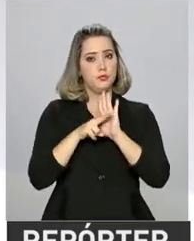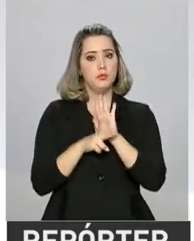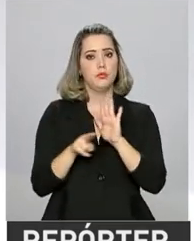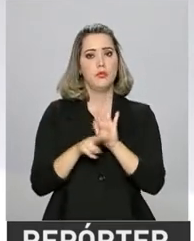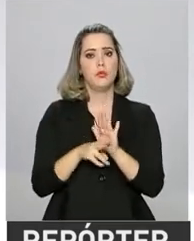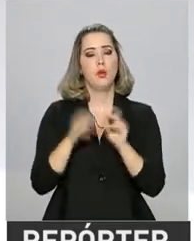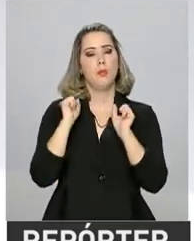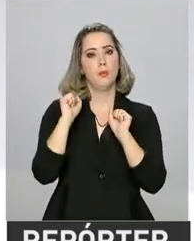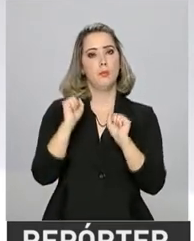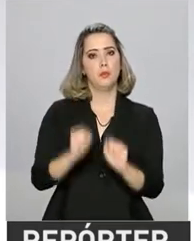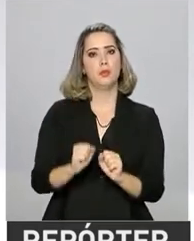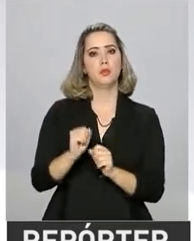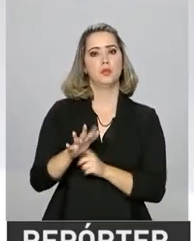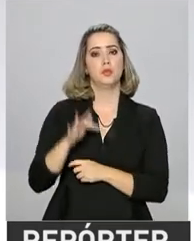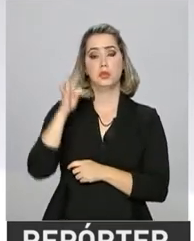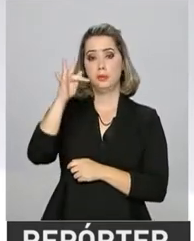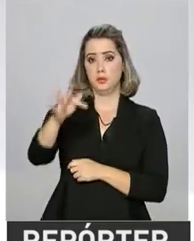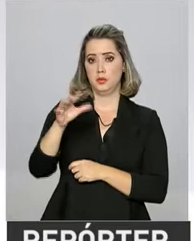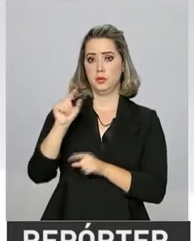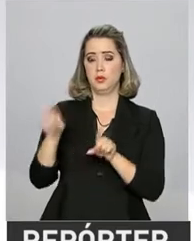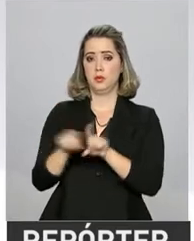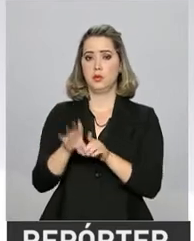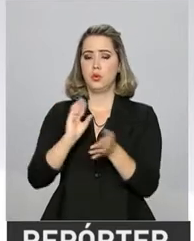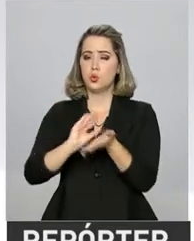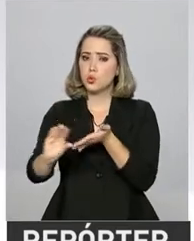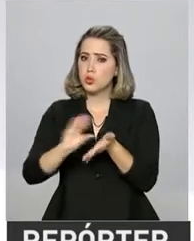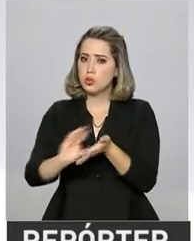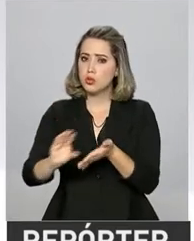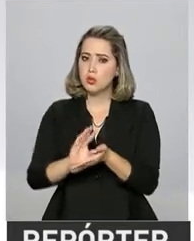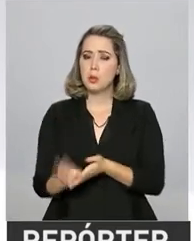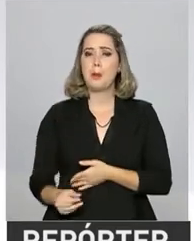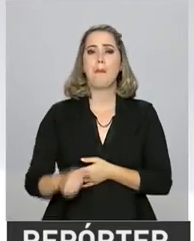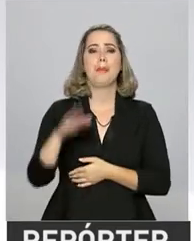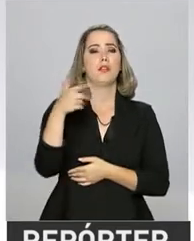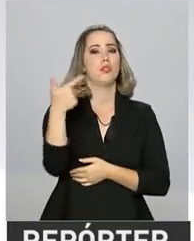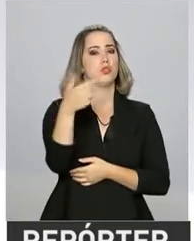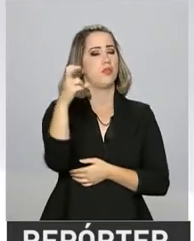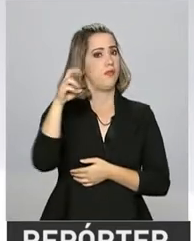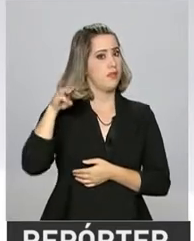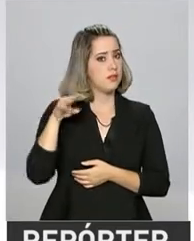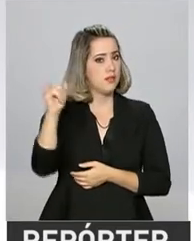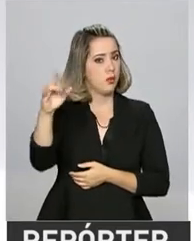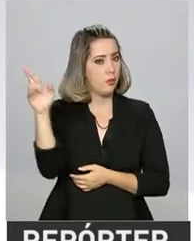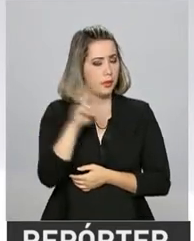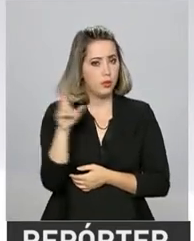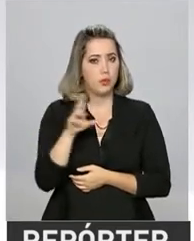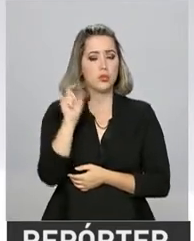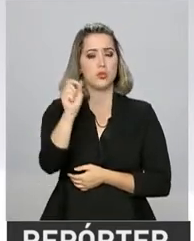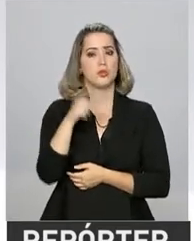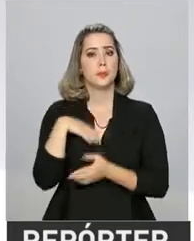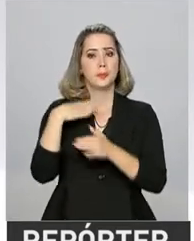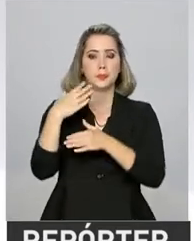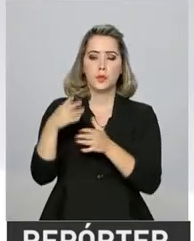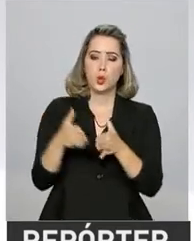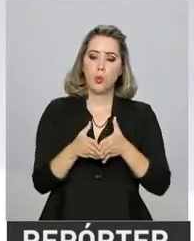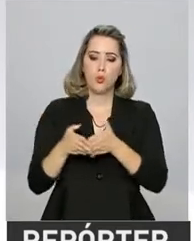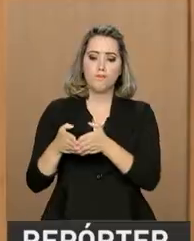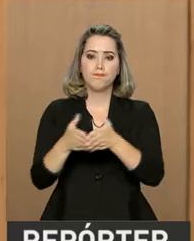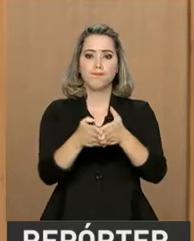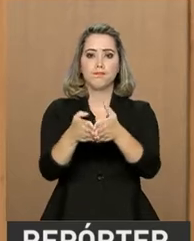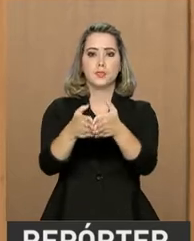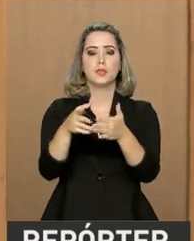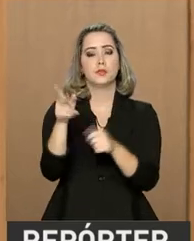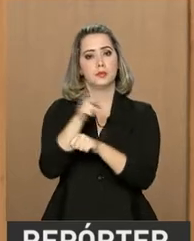viabilize nos próximos anos investimentos da ordem de 25 bilhões de reais nos portos do país